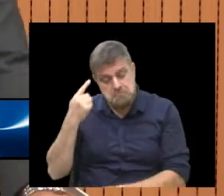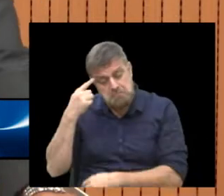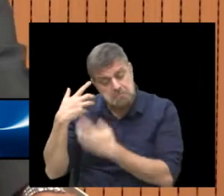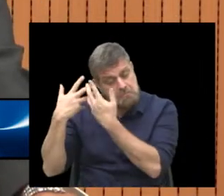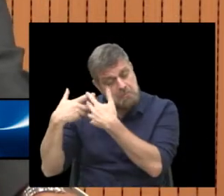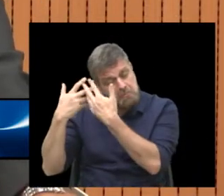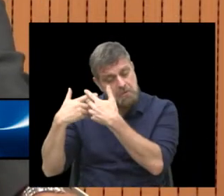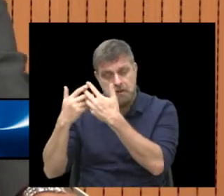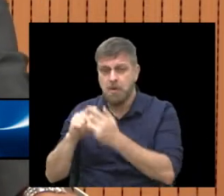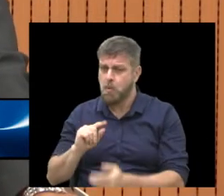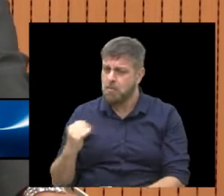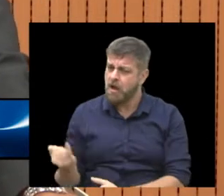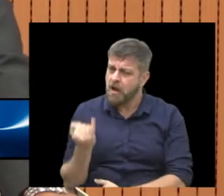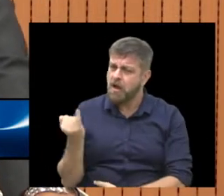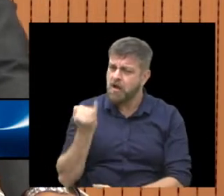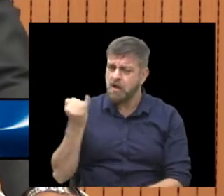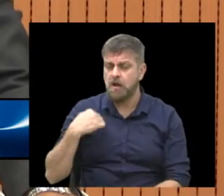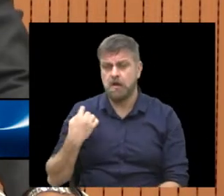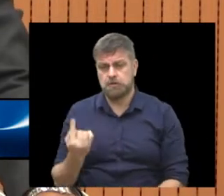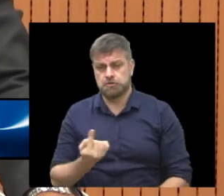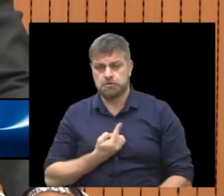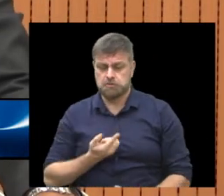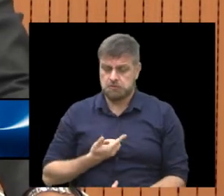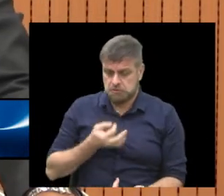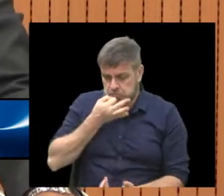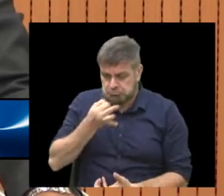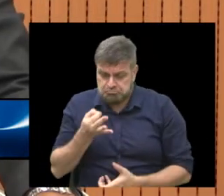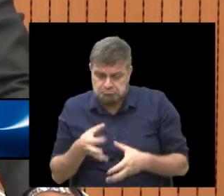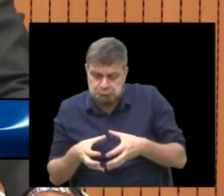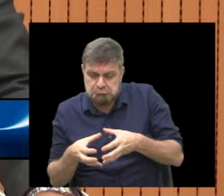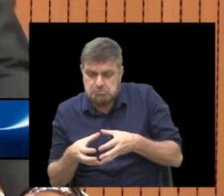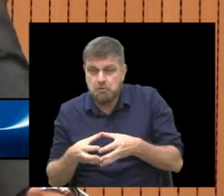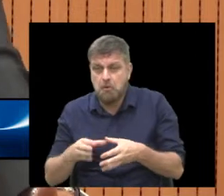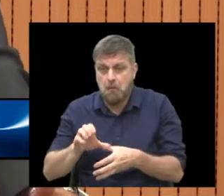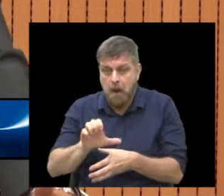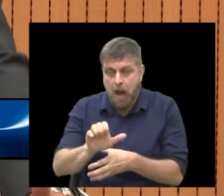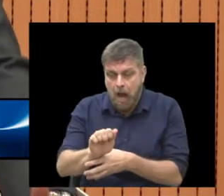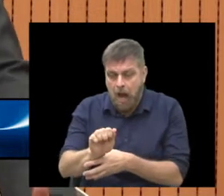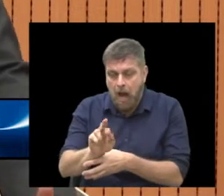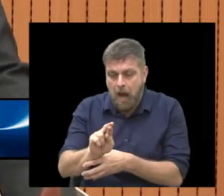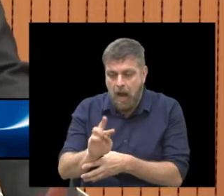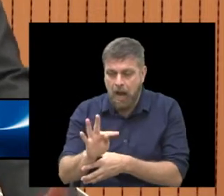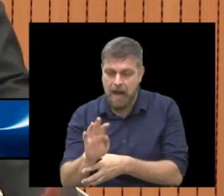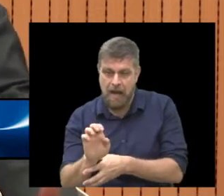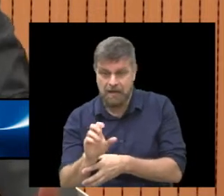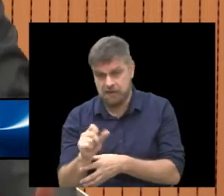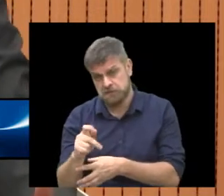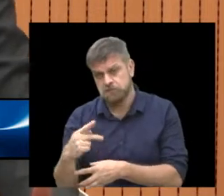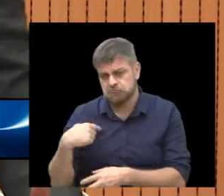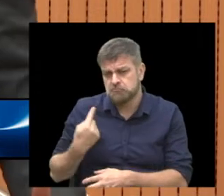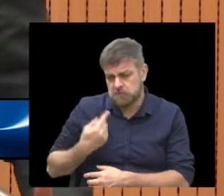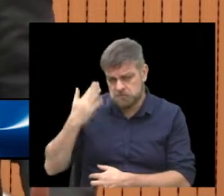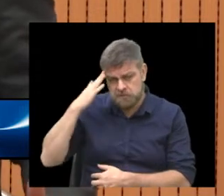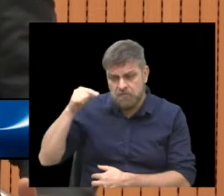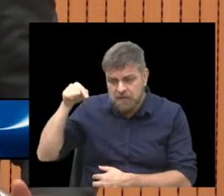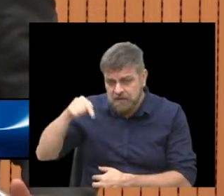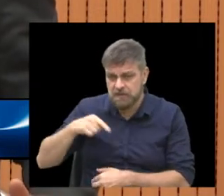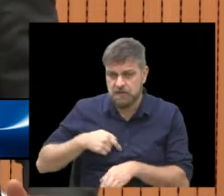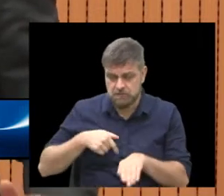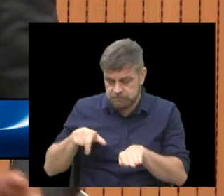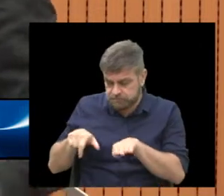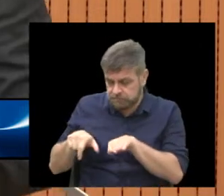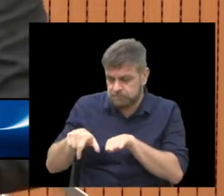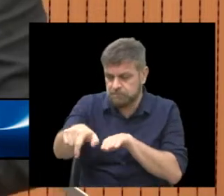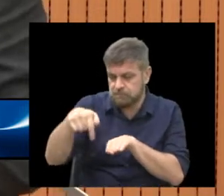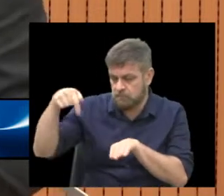que era importante a gente ter uma posição da Artesp. É evidente que nós sabemos que o papel do